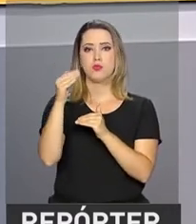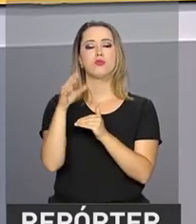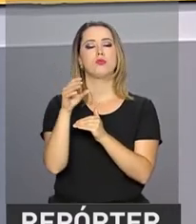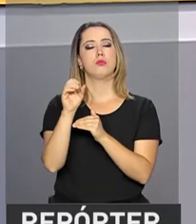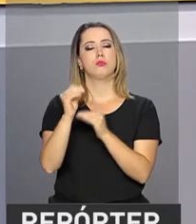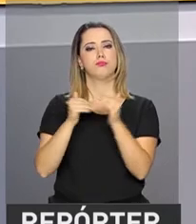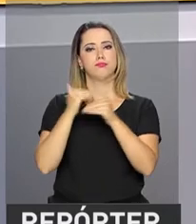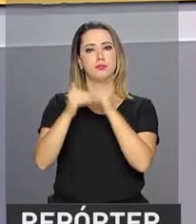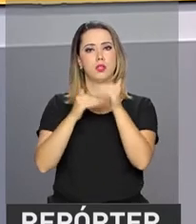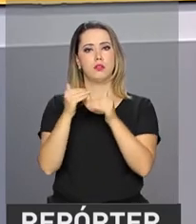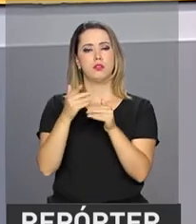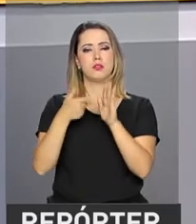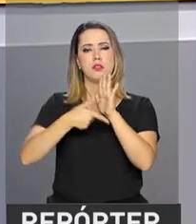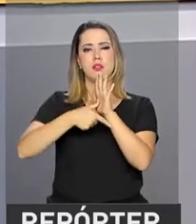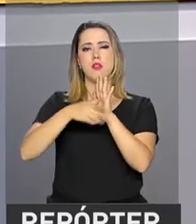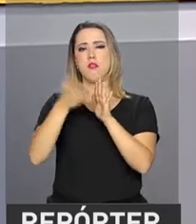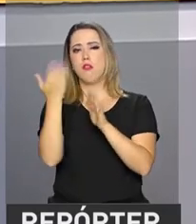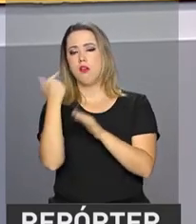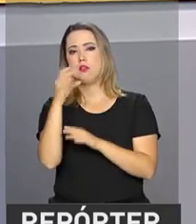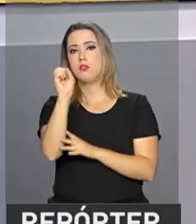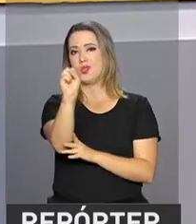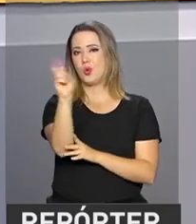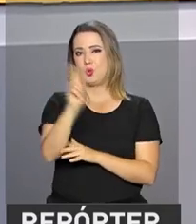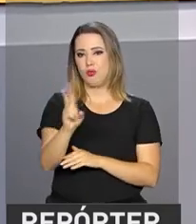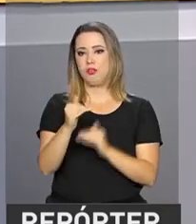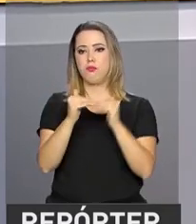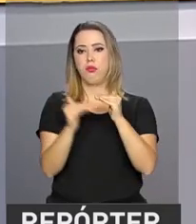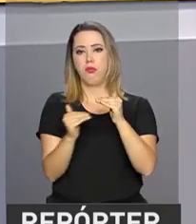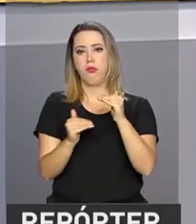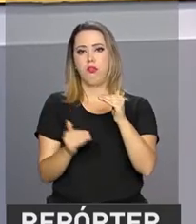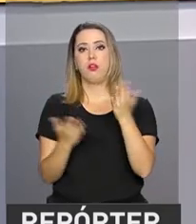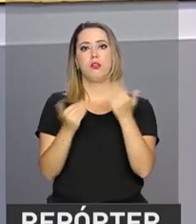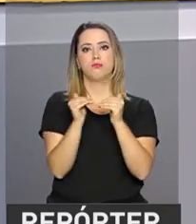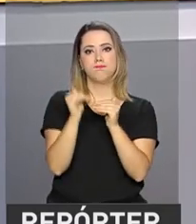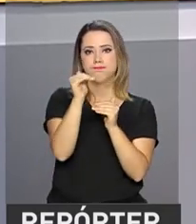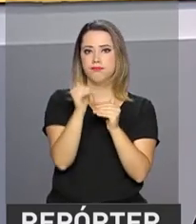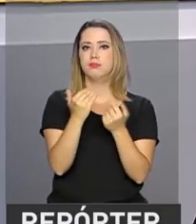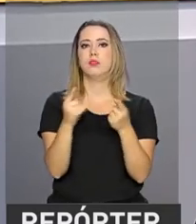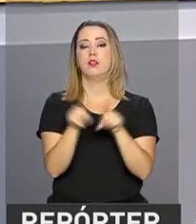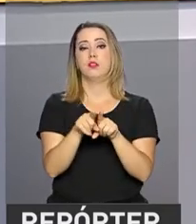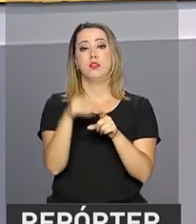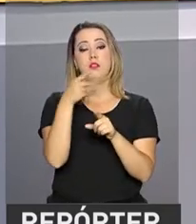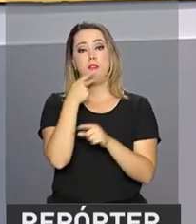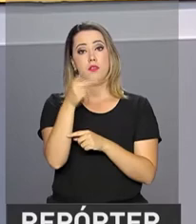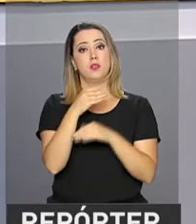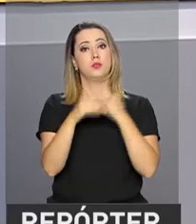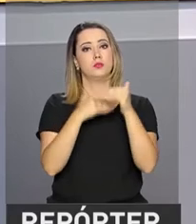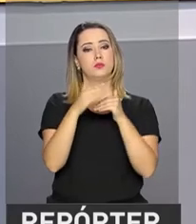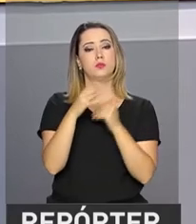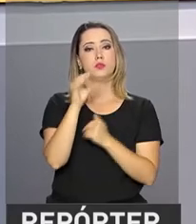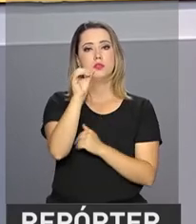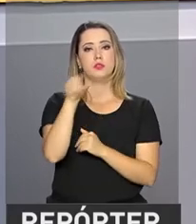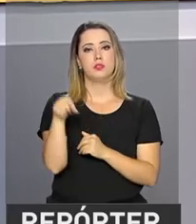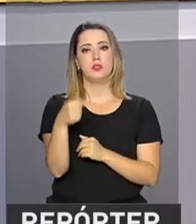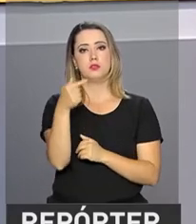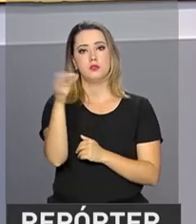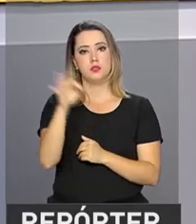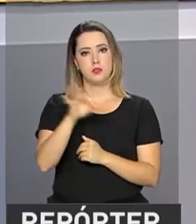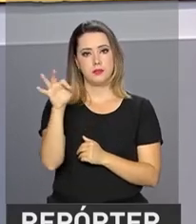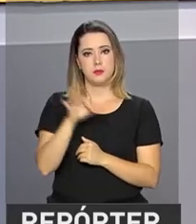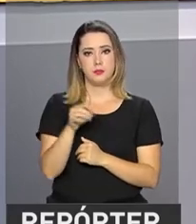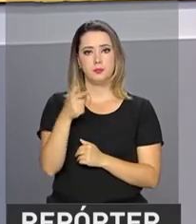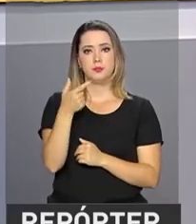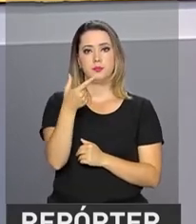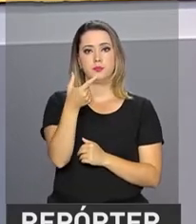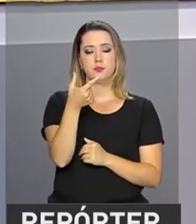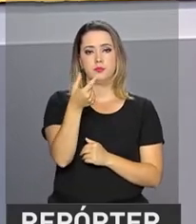queda ainda sobre o produto interno bruto o ministro disse que a expectativa é que o pib avançou 0,7 por cento